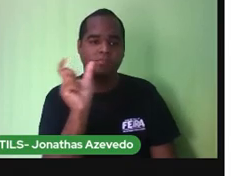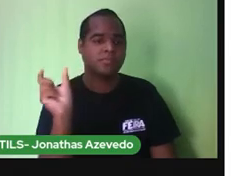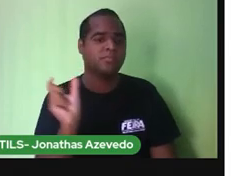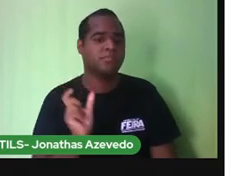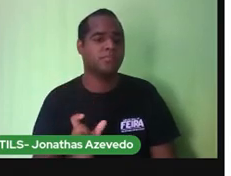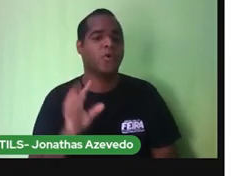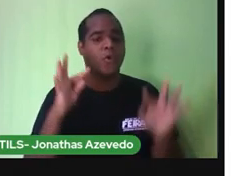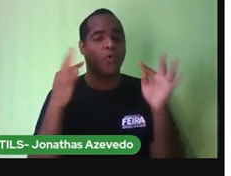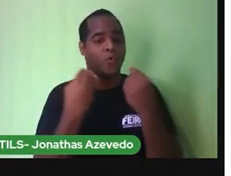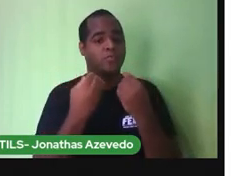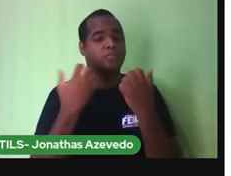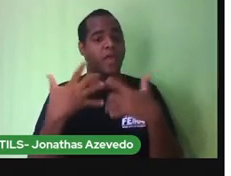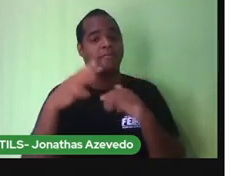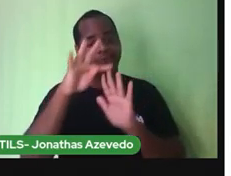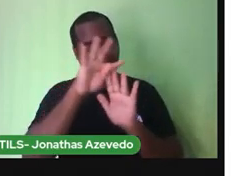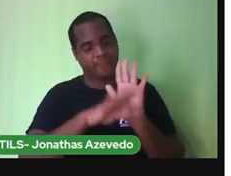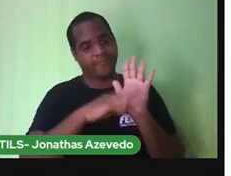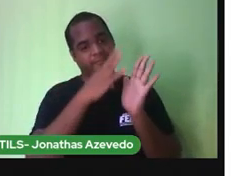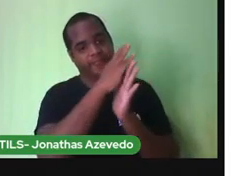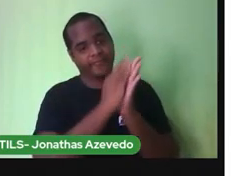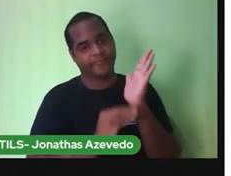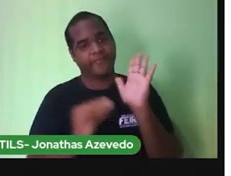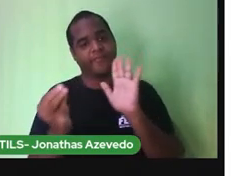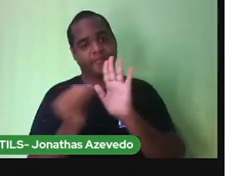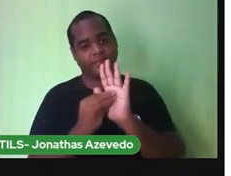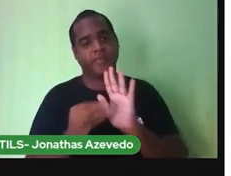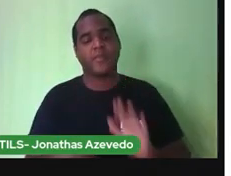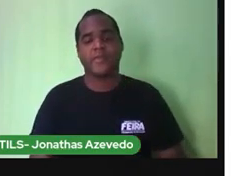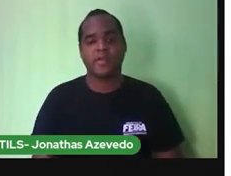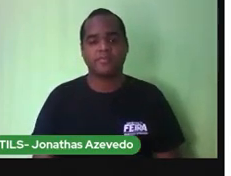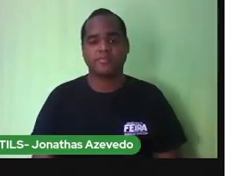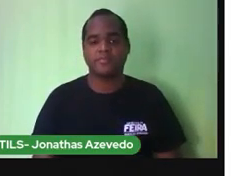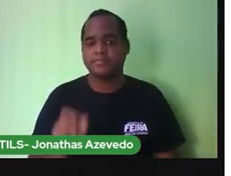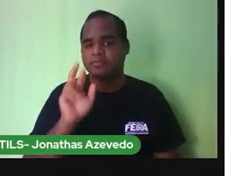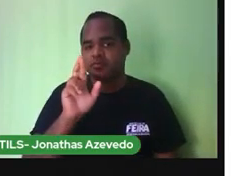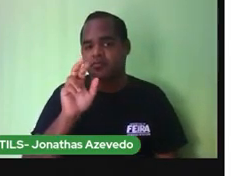animais lá no nosso mesmo eu rapo